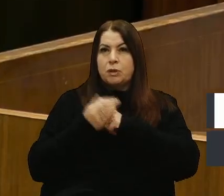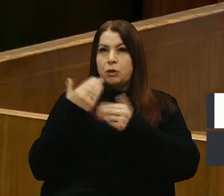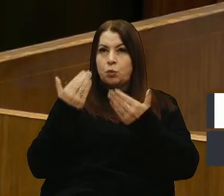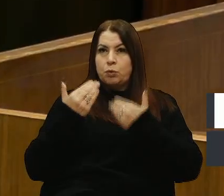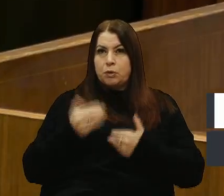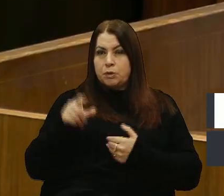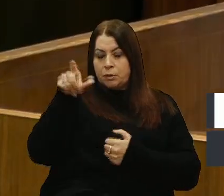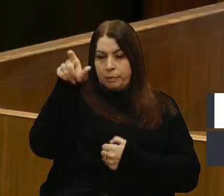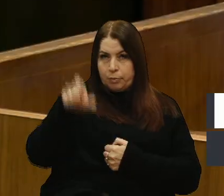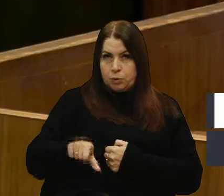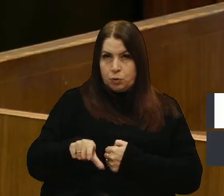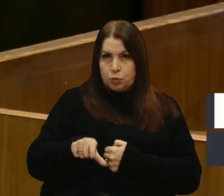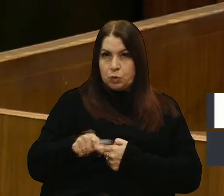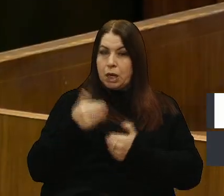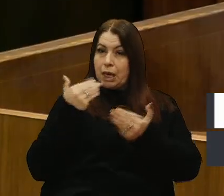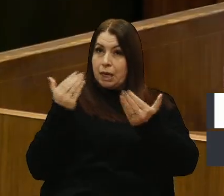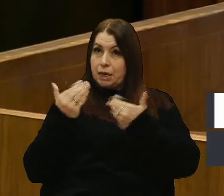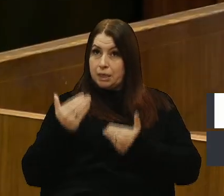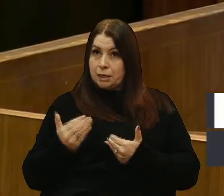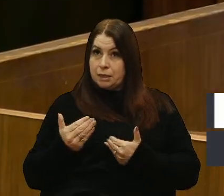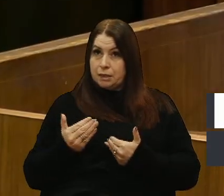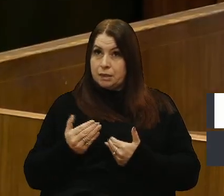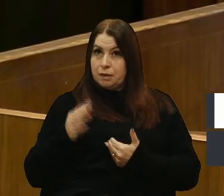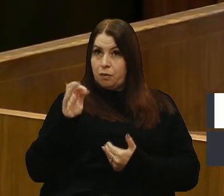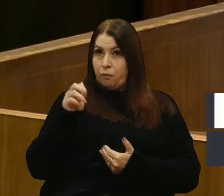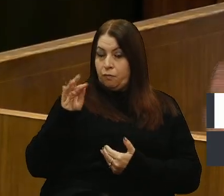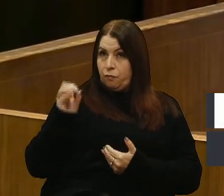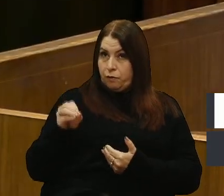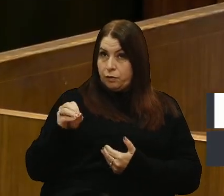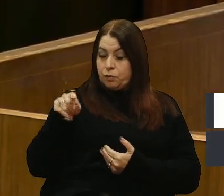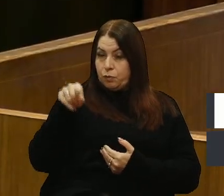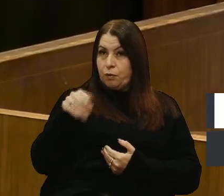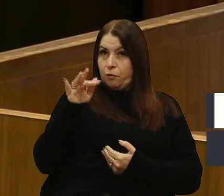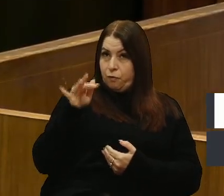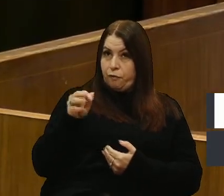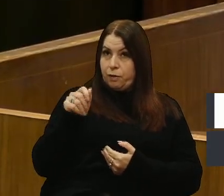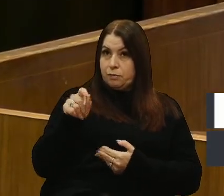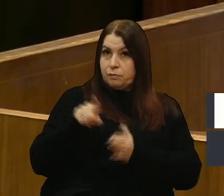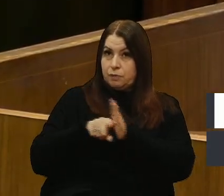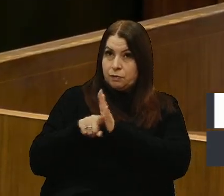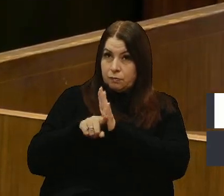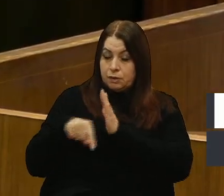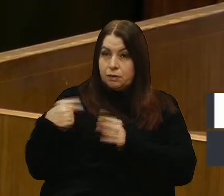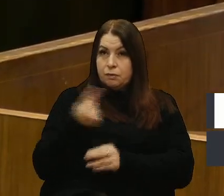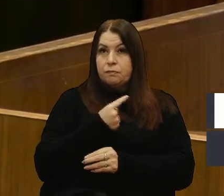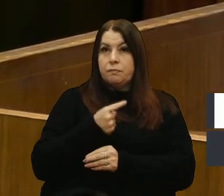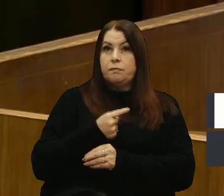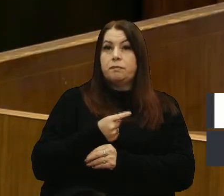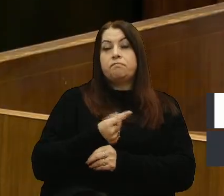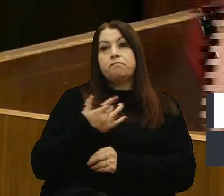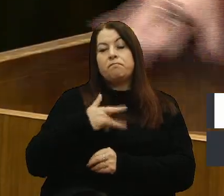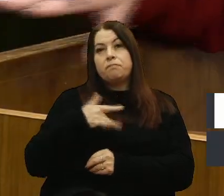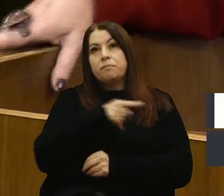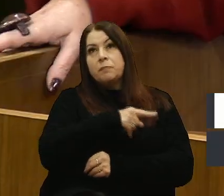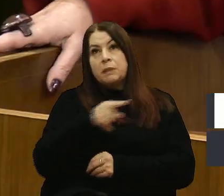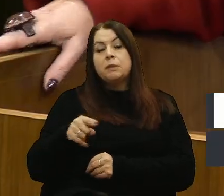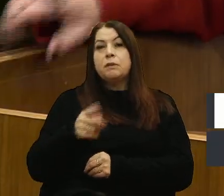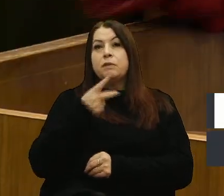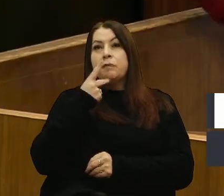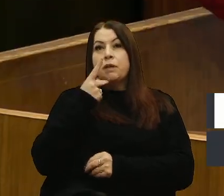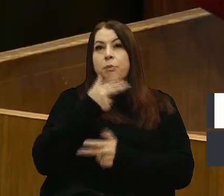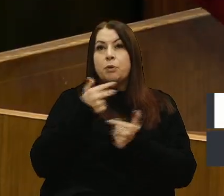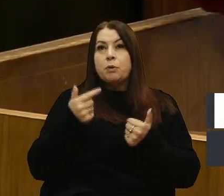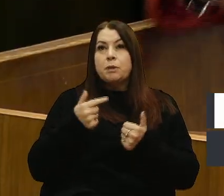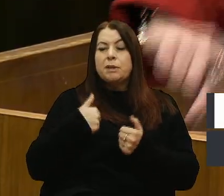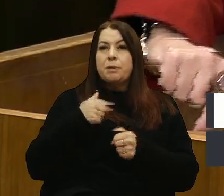a pessoa, a gente analisa o fato. E é o fato que ia ser investigado. Lamentável isso, e quero falar uma coisa,